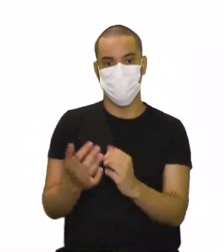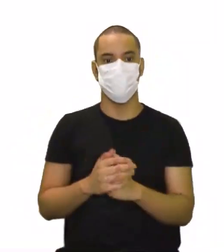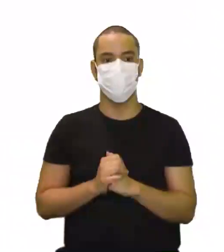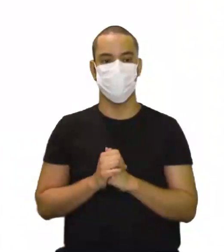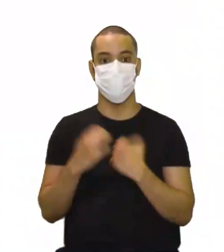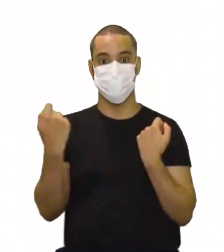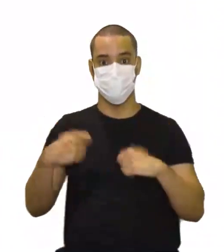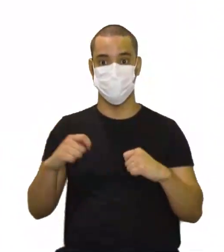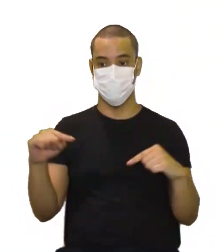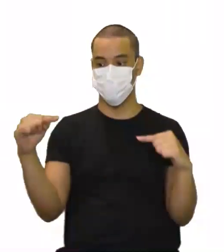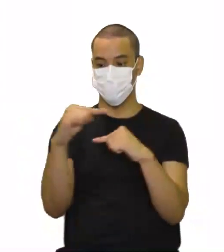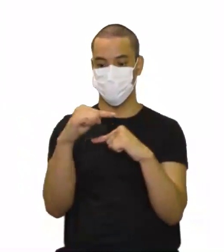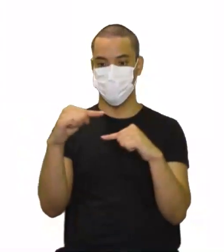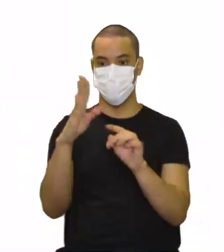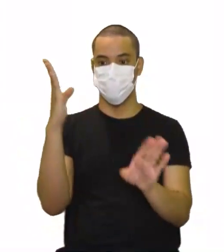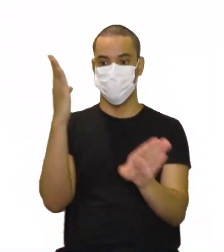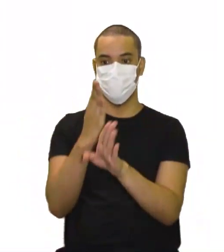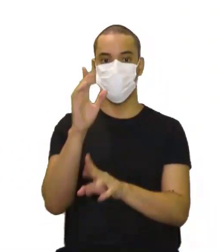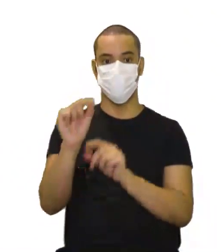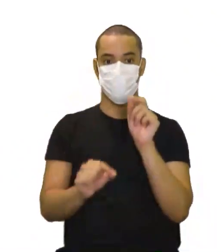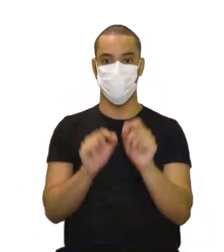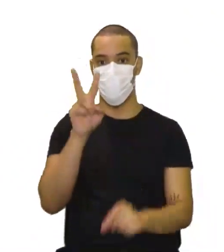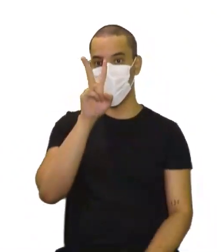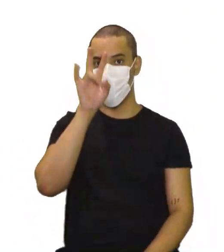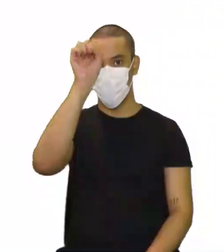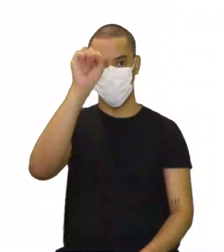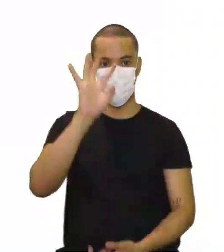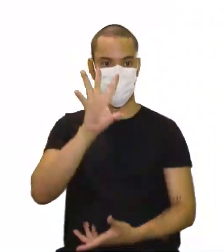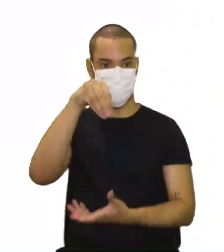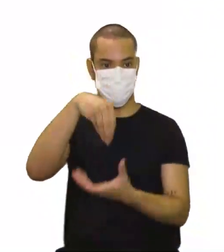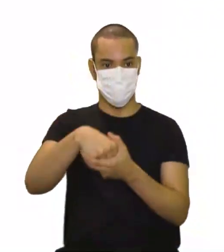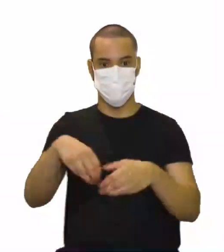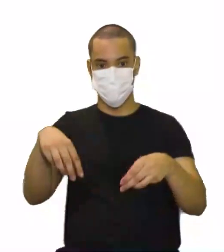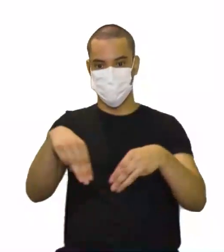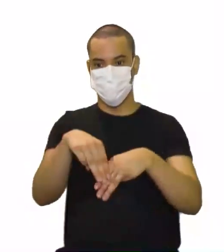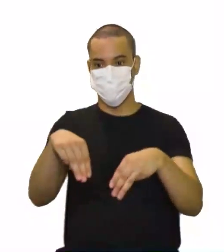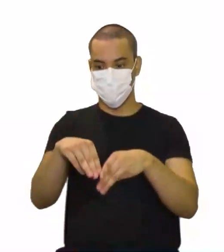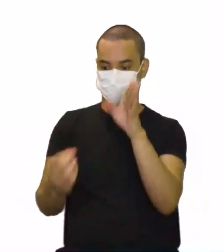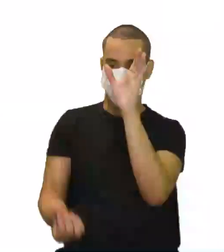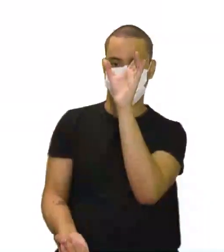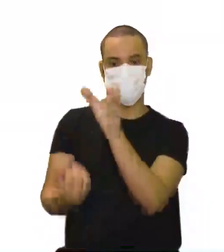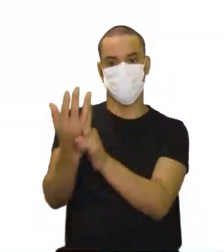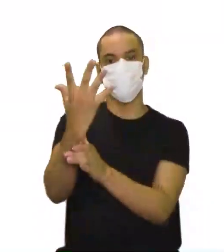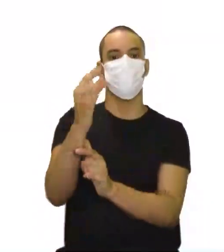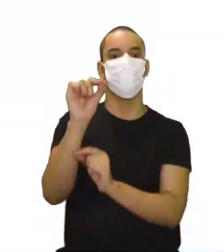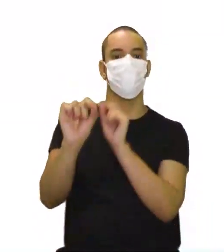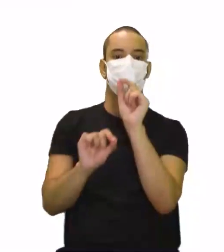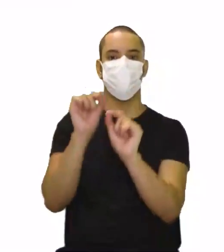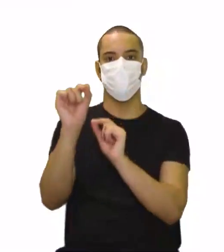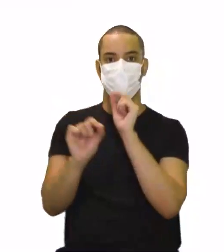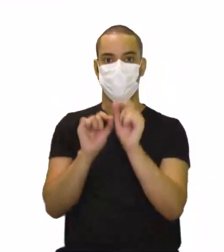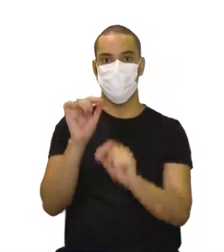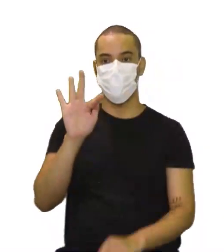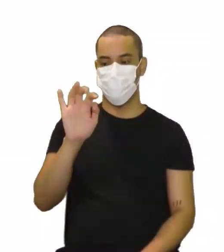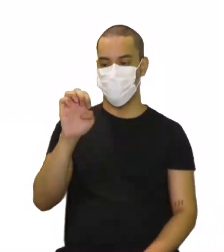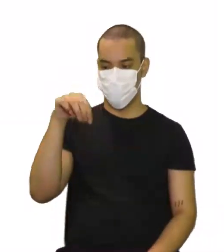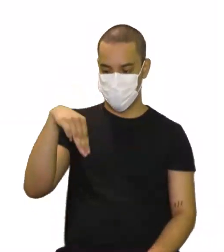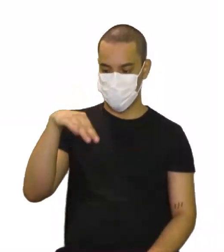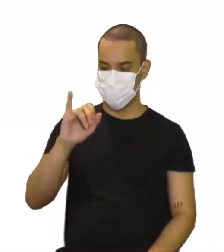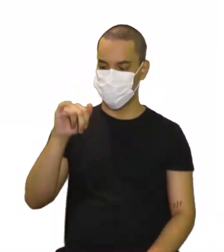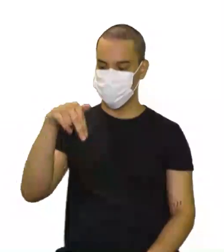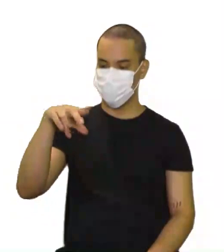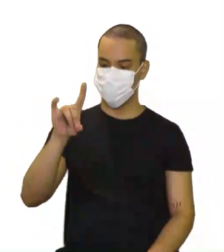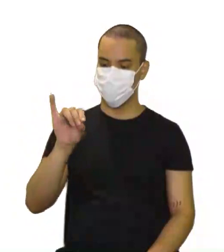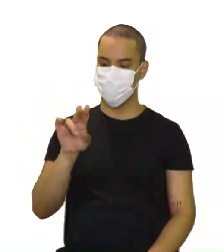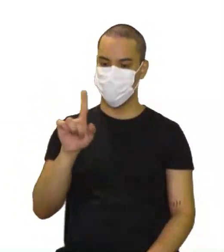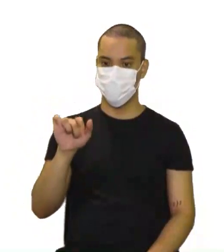torna polarizada por causa da força magnética, provocando o aparecimento de uma fé induzida.